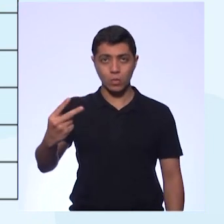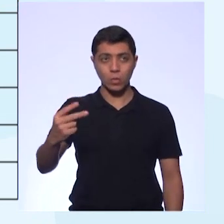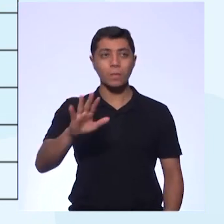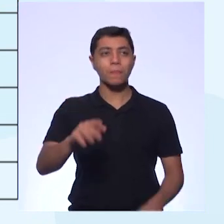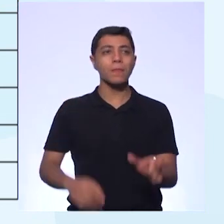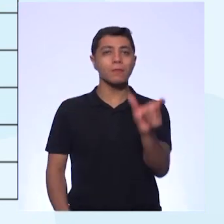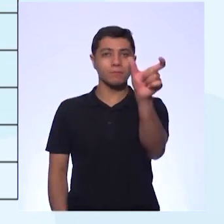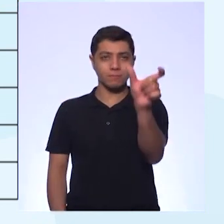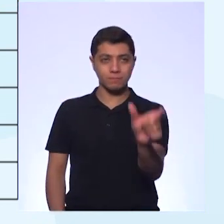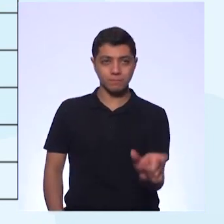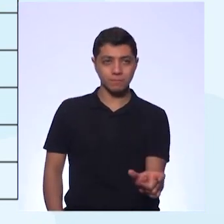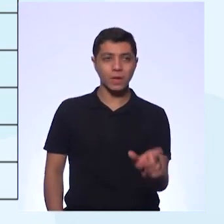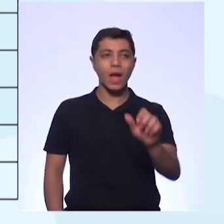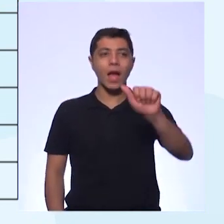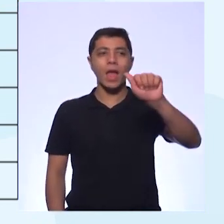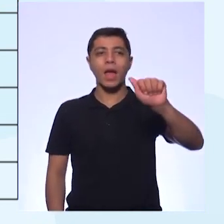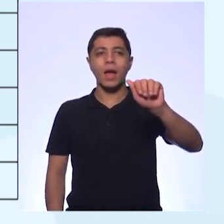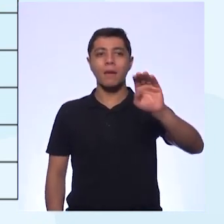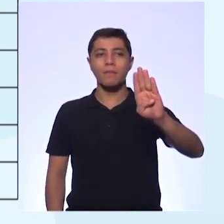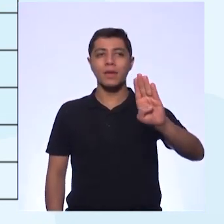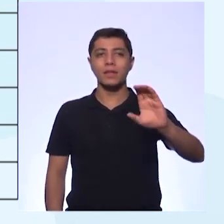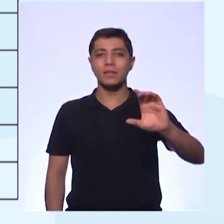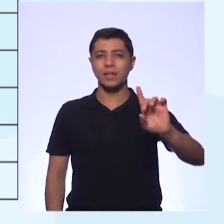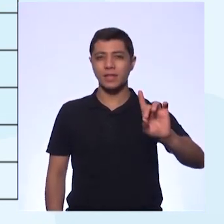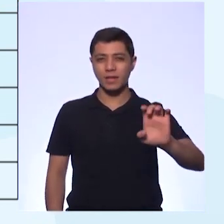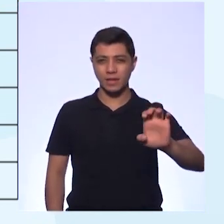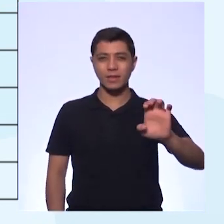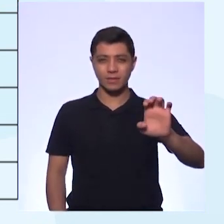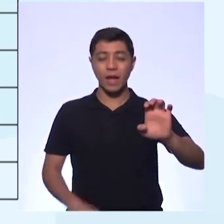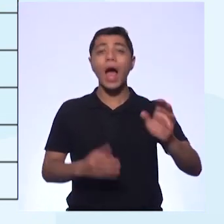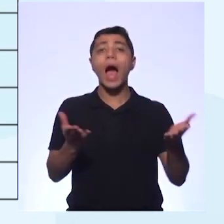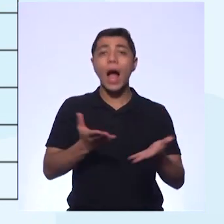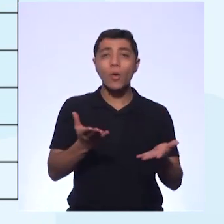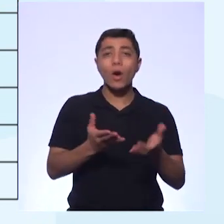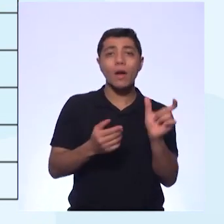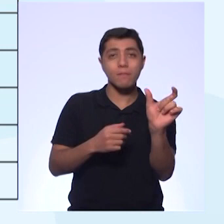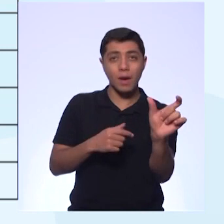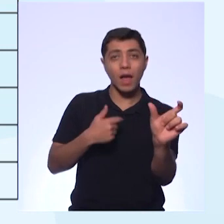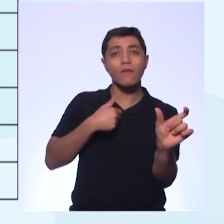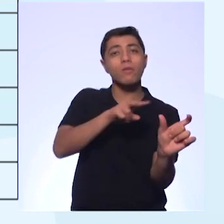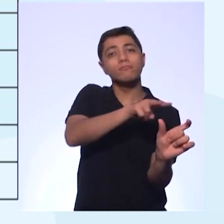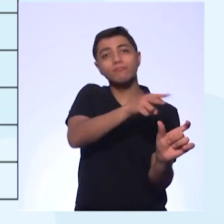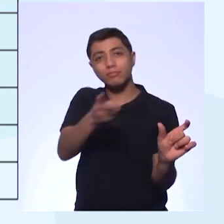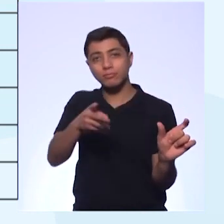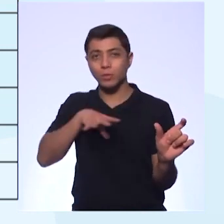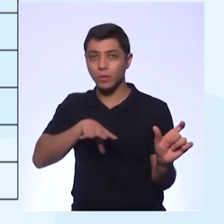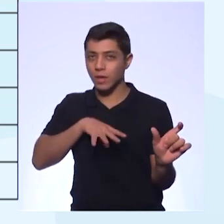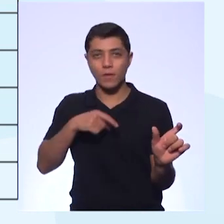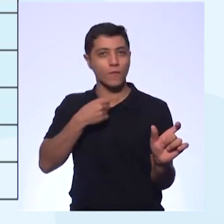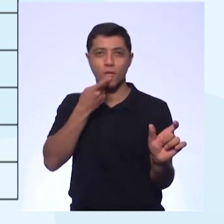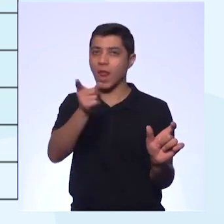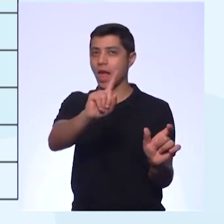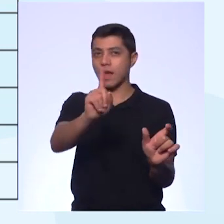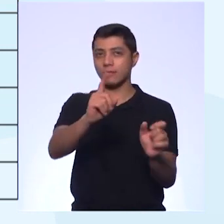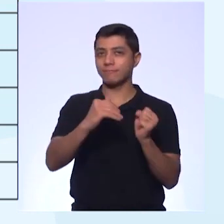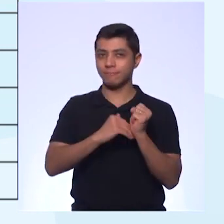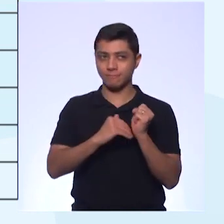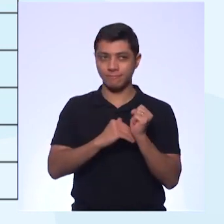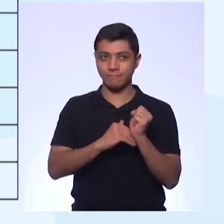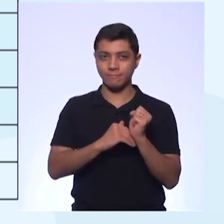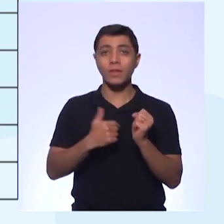test, effect, a gente não vai traduzir agora, certo? Eu quero que vocês façam. Match the words that are connected